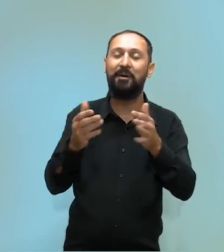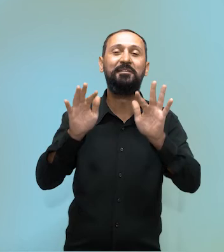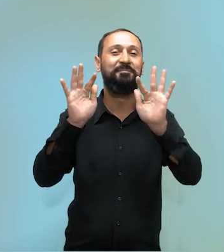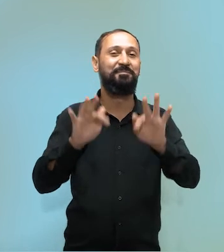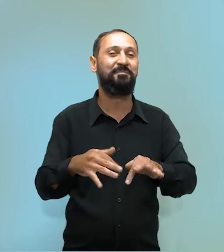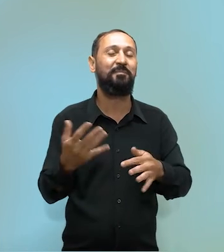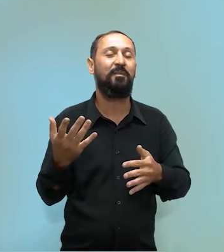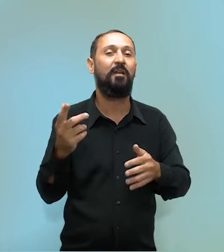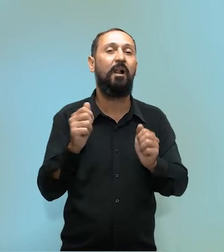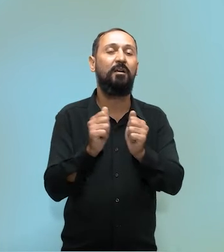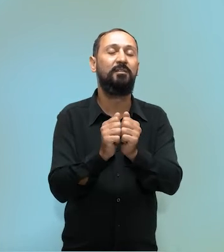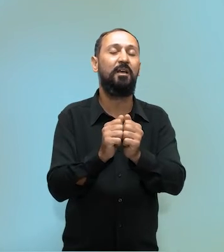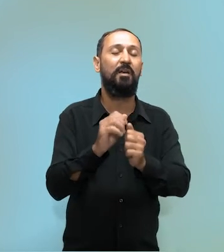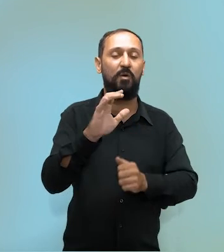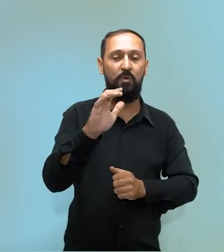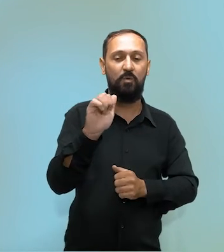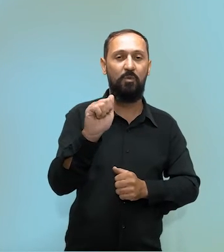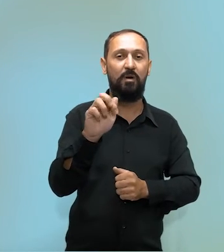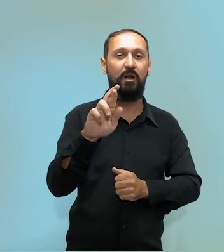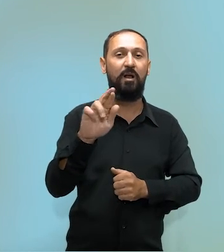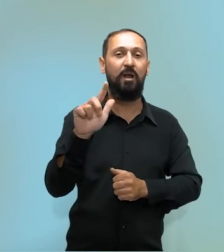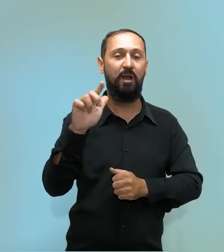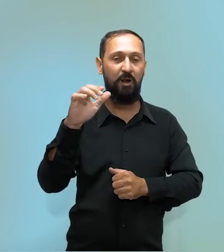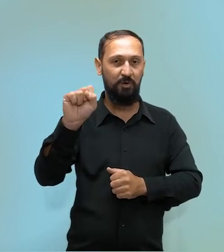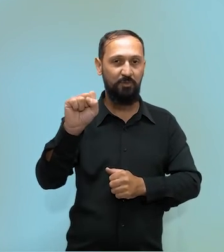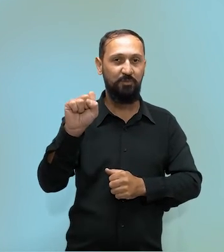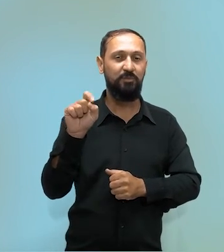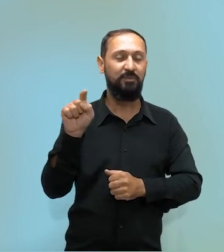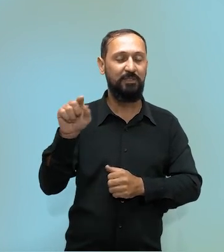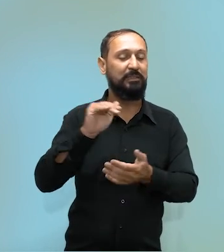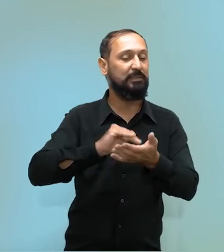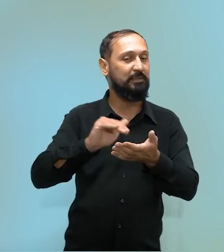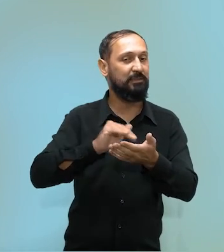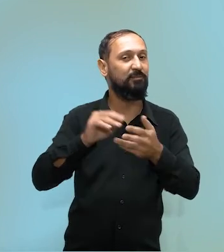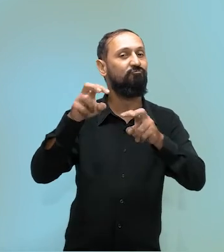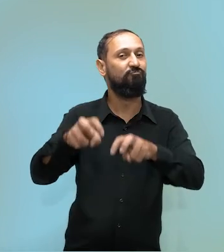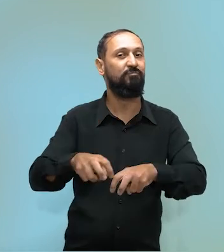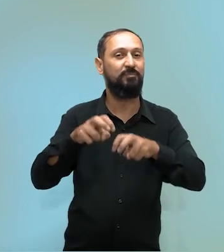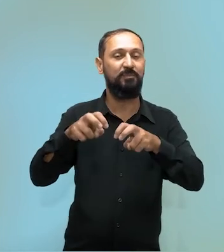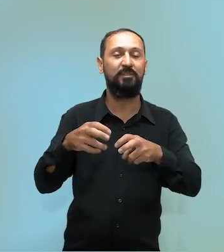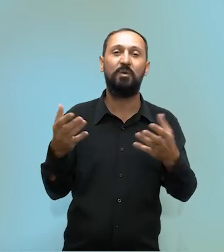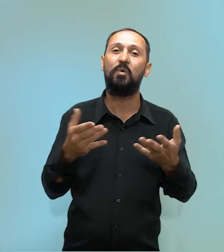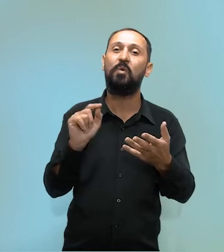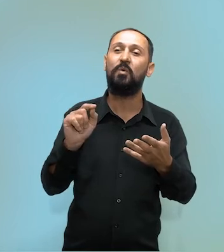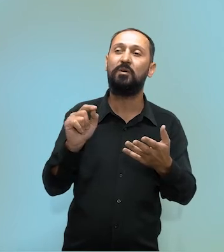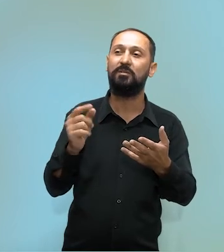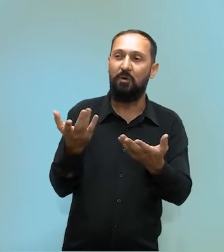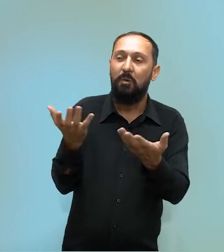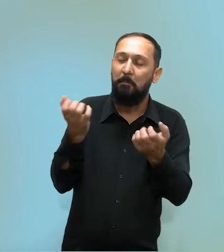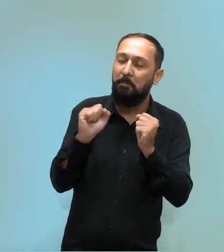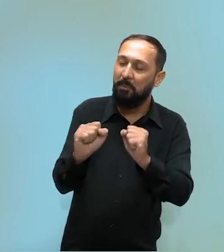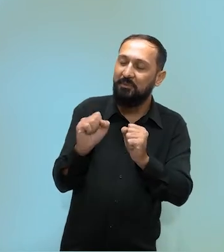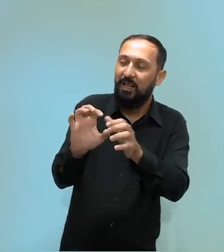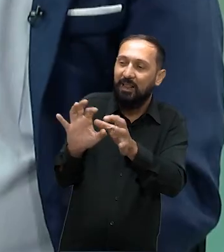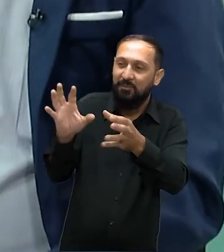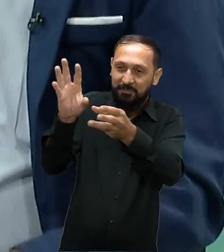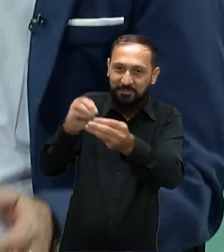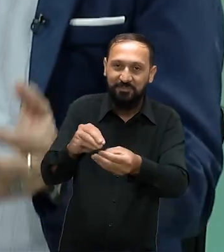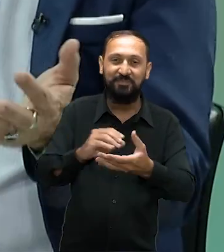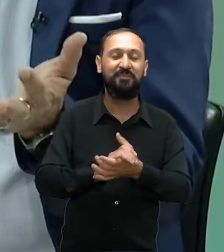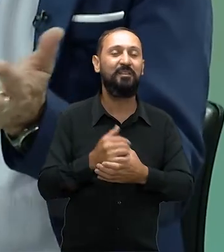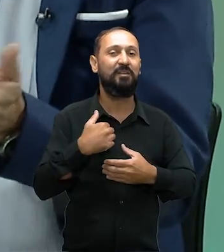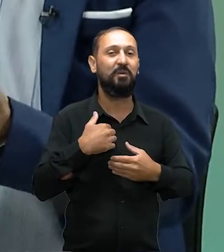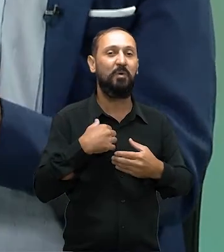se despedindo com a gente, foi o Carlos Antunes, lá da Secretaria de Fazenda, a quem eu deixo as considerações finais.